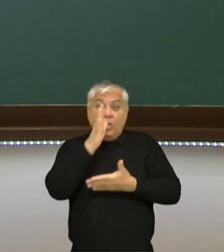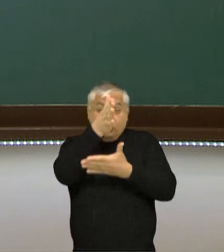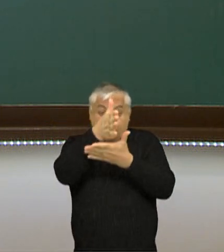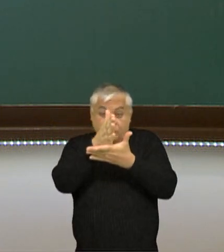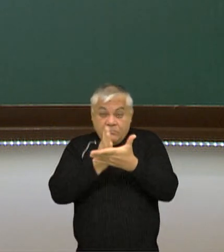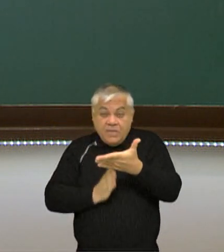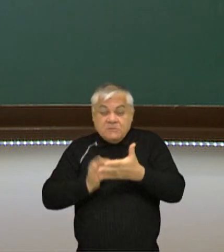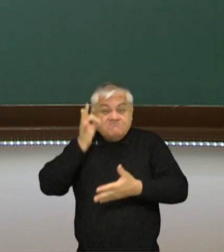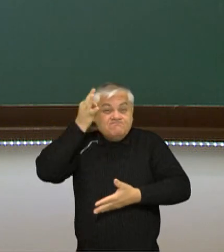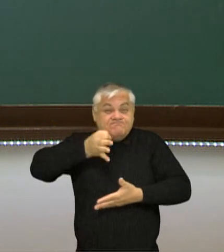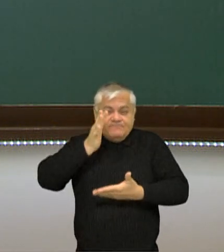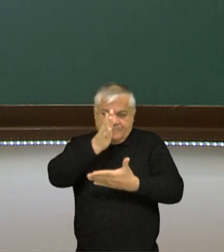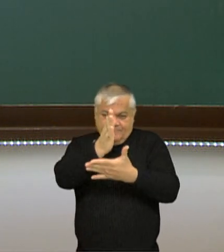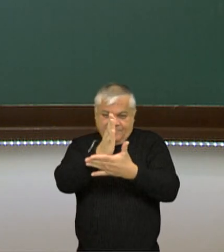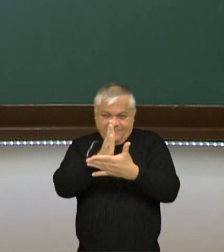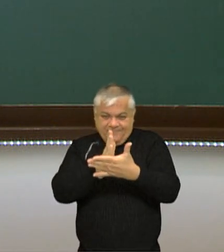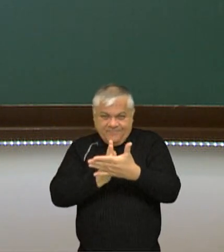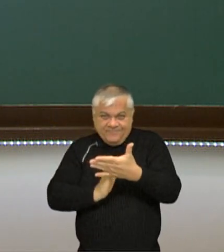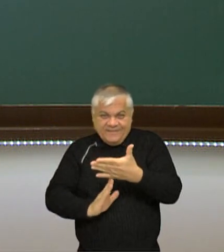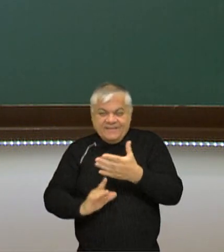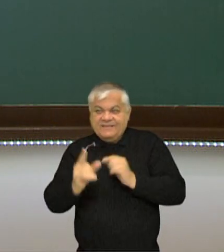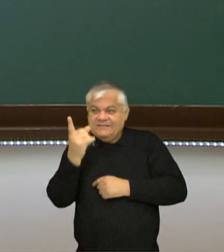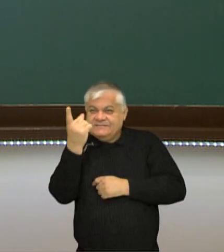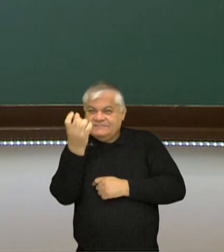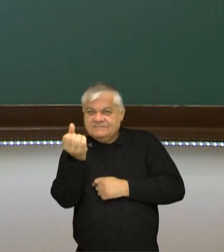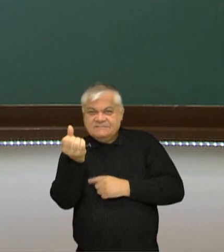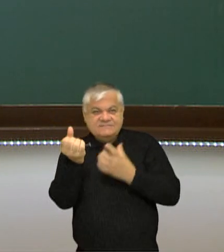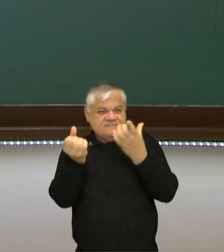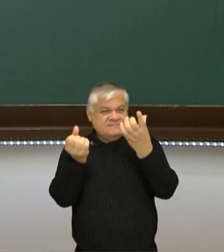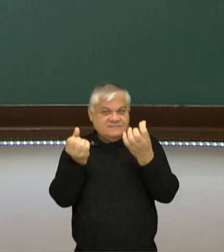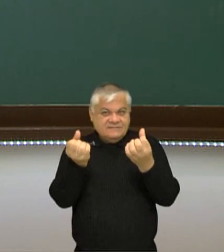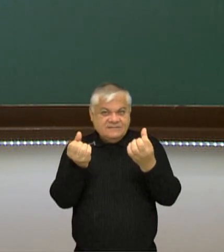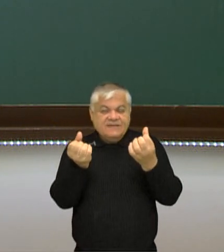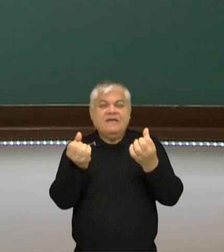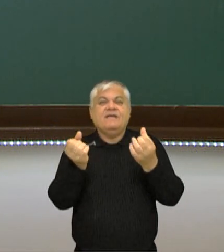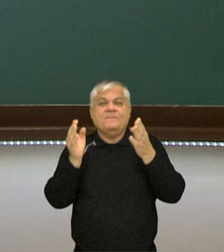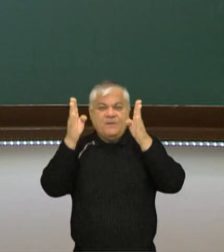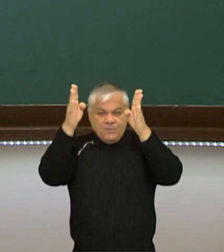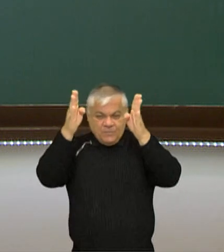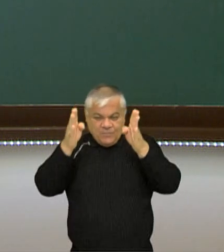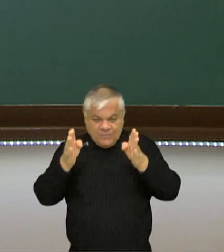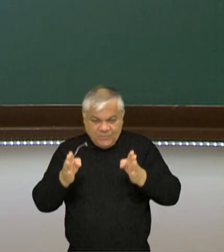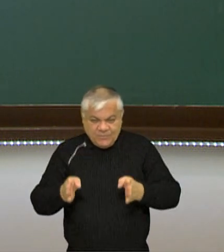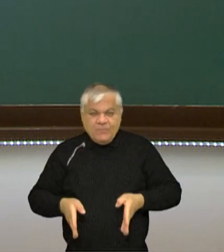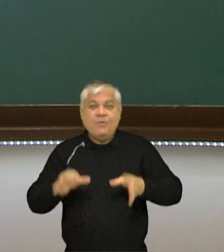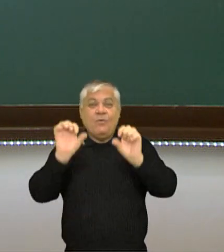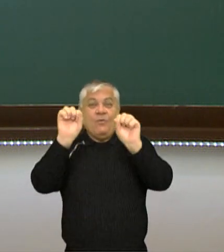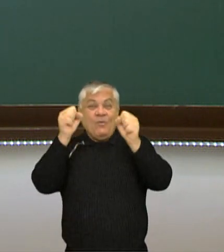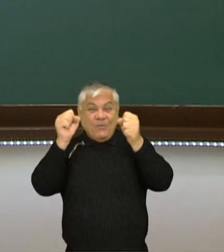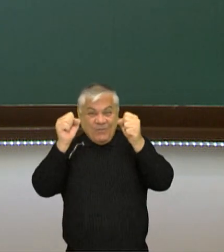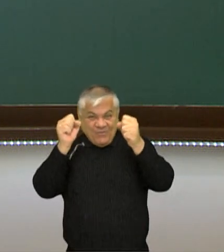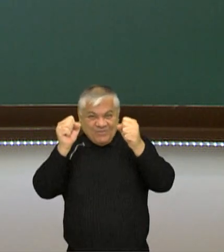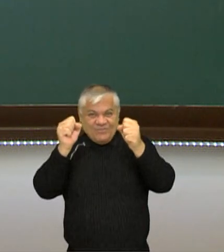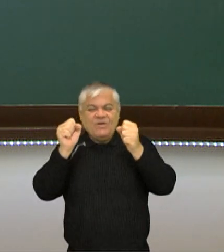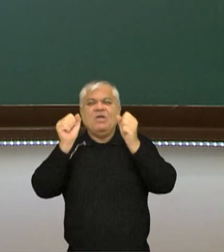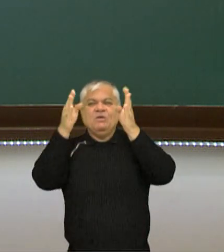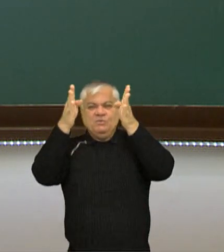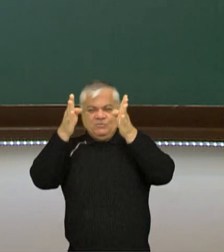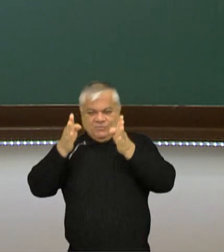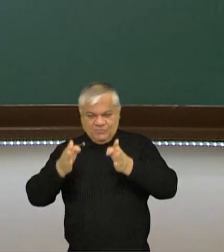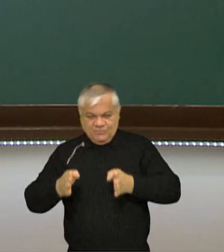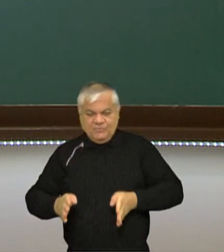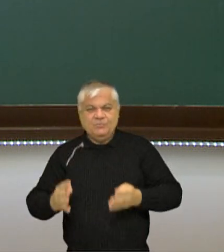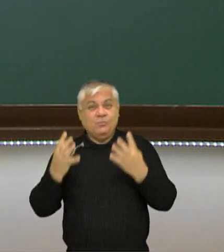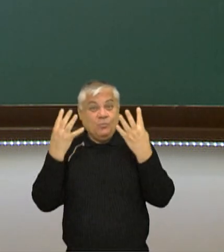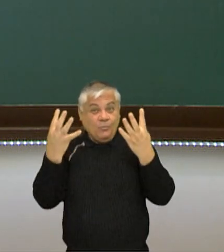dividindo sempre ao meio, tá? Isso vai diminuir a tua margem de erro, tá bom? Se você tiver um ou outro